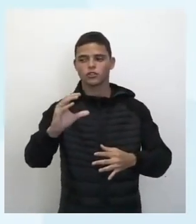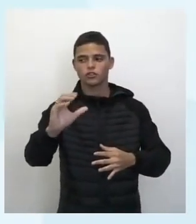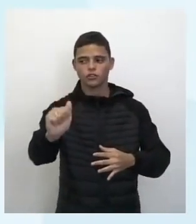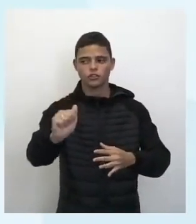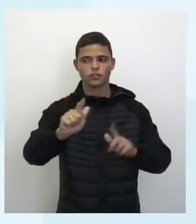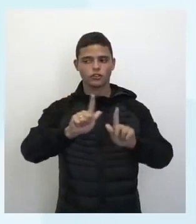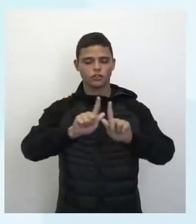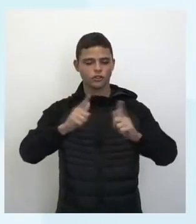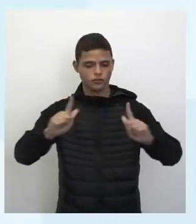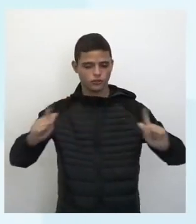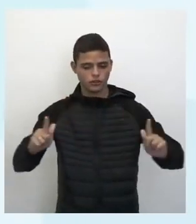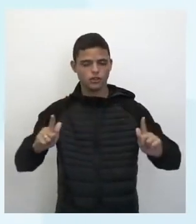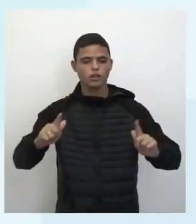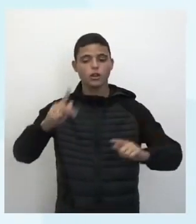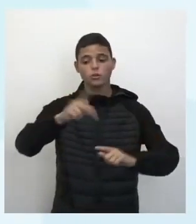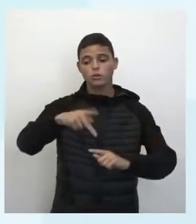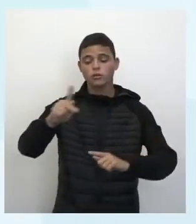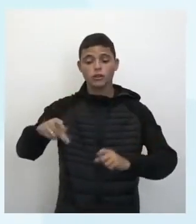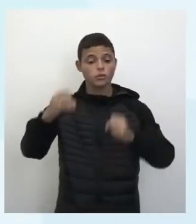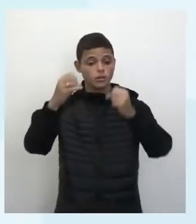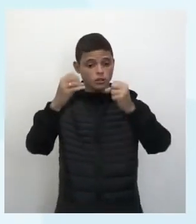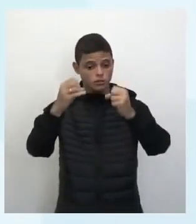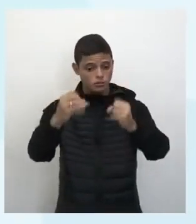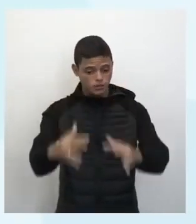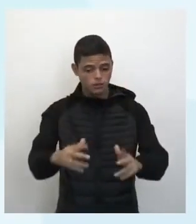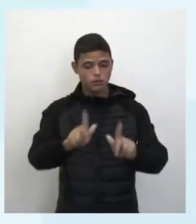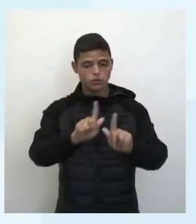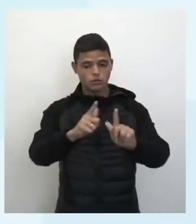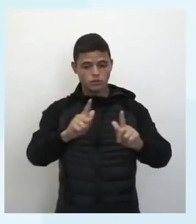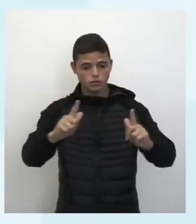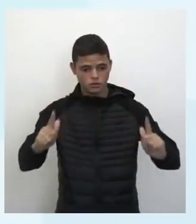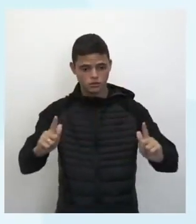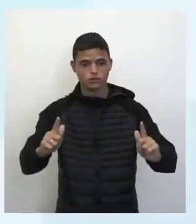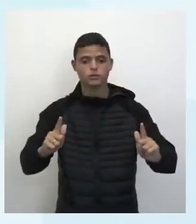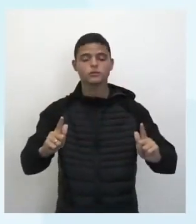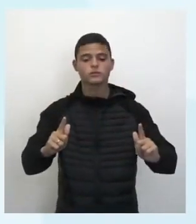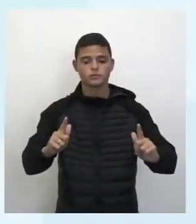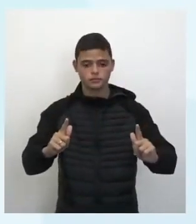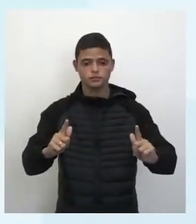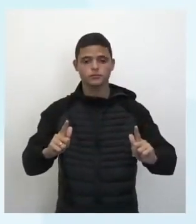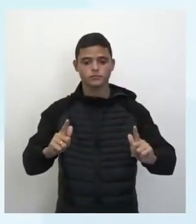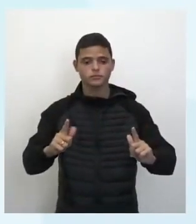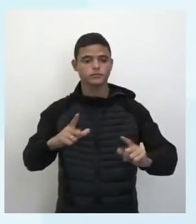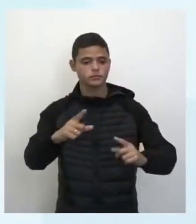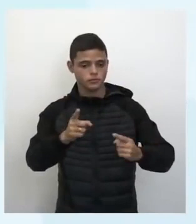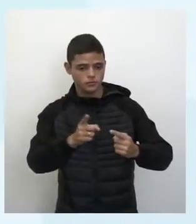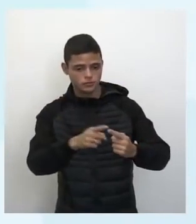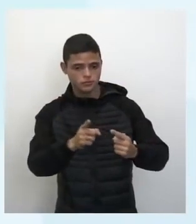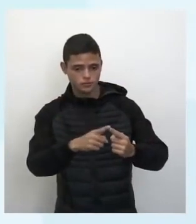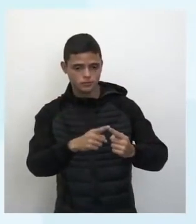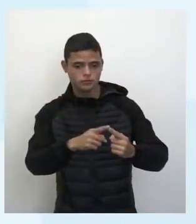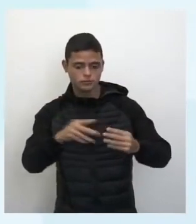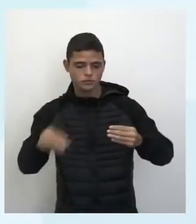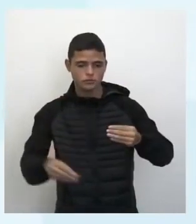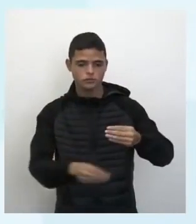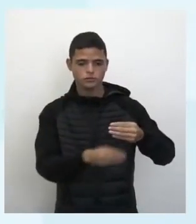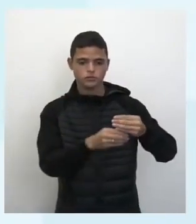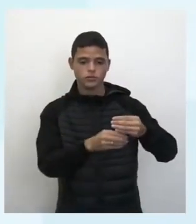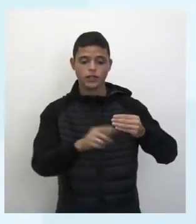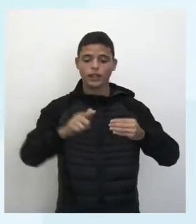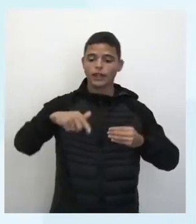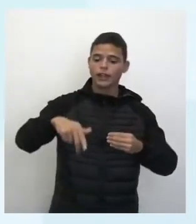professor explicou, é a nossa primeira oração, formada em torno do verbo explicou. Aí nós temos a conjunção integrante que,